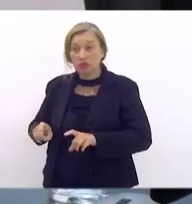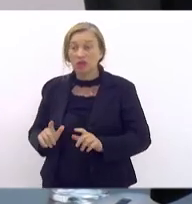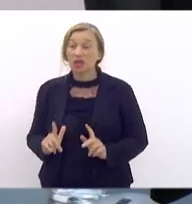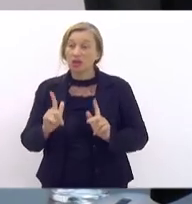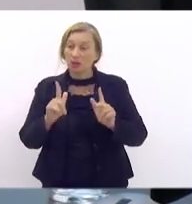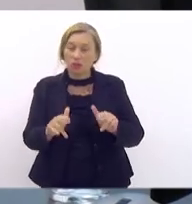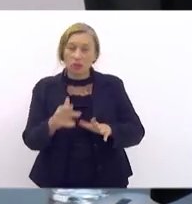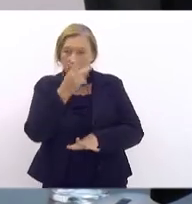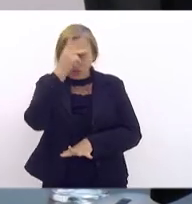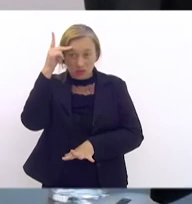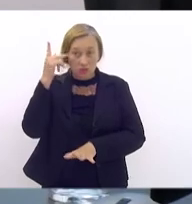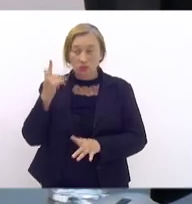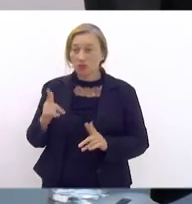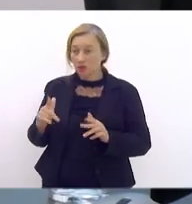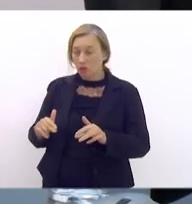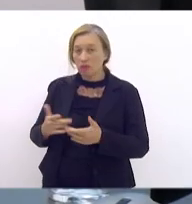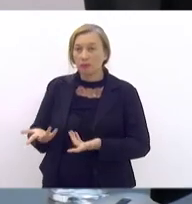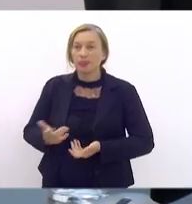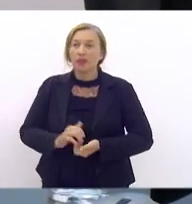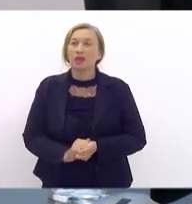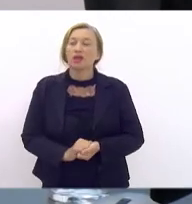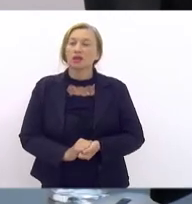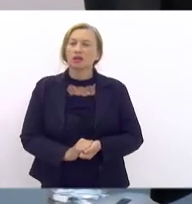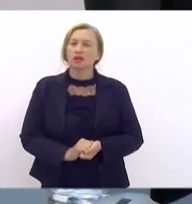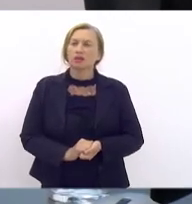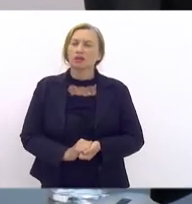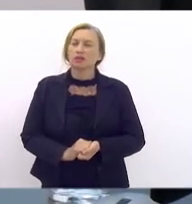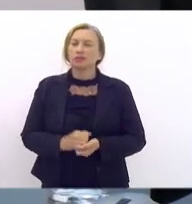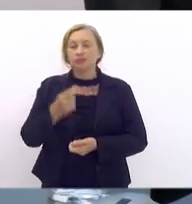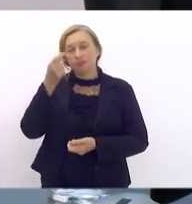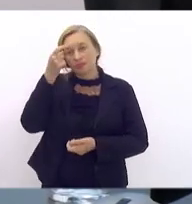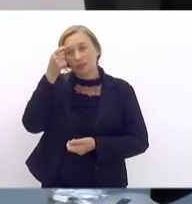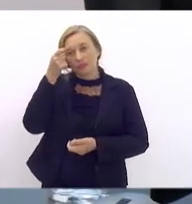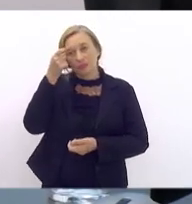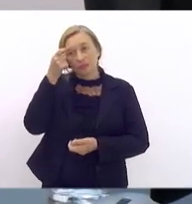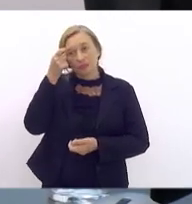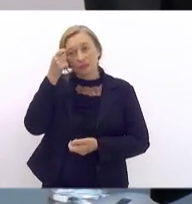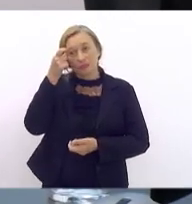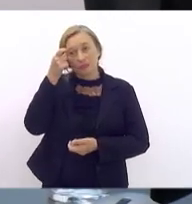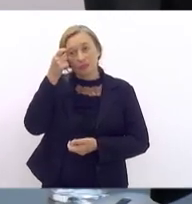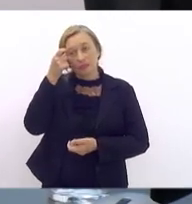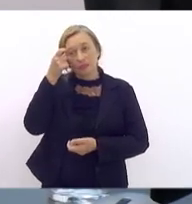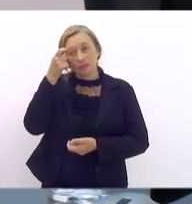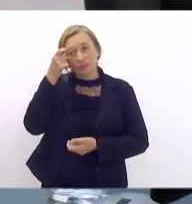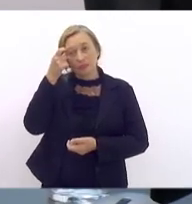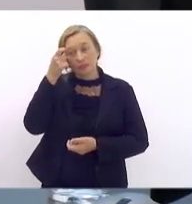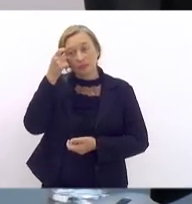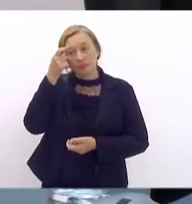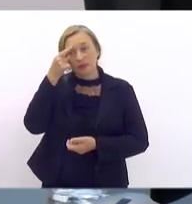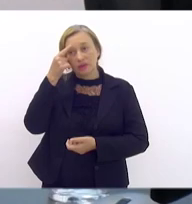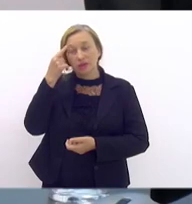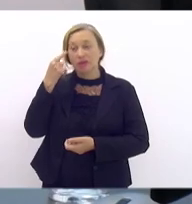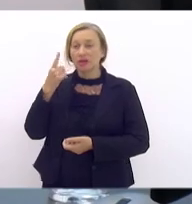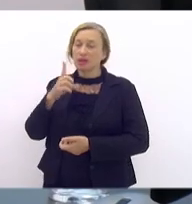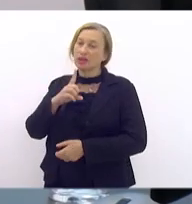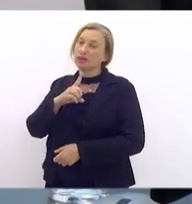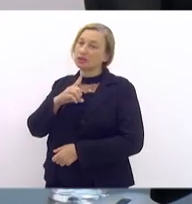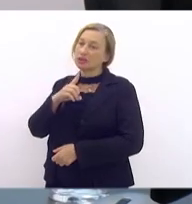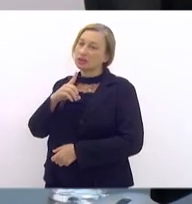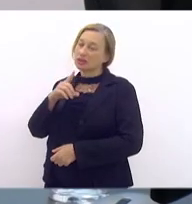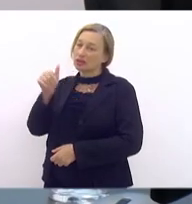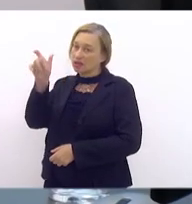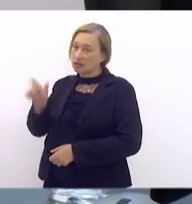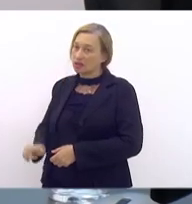pessoas eu falei naquele mesmo momento e a delegada olha não Renata não são as mesmas pessoas